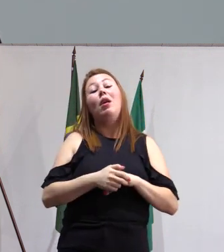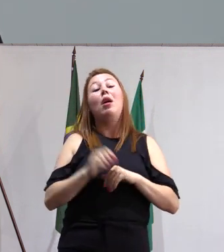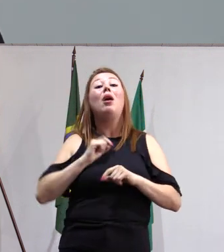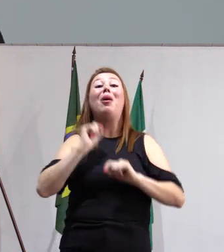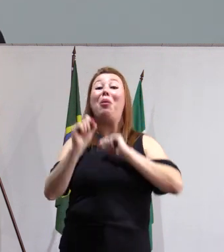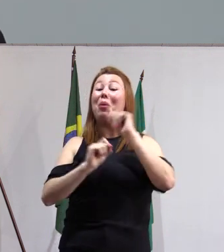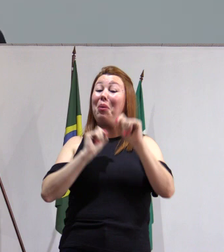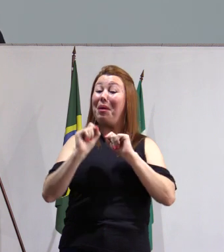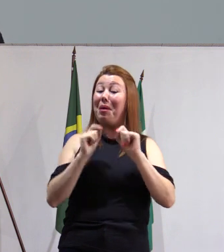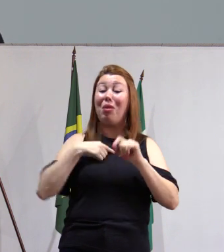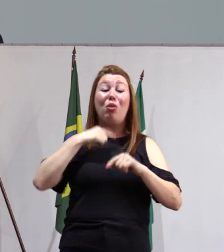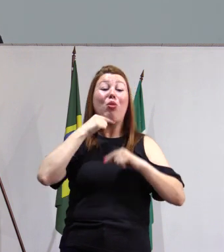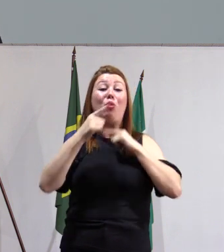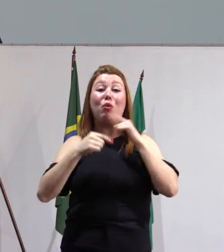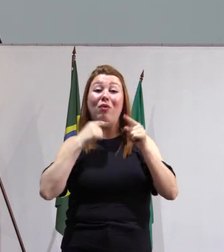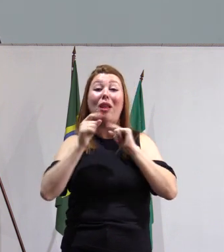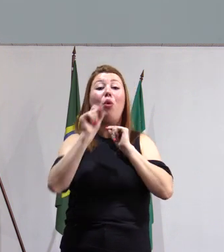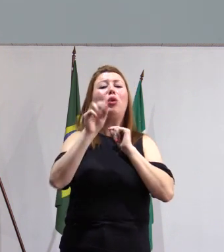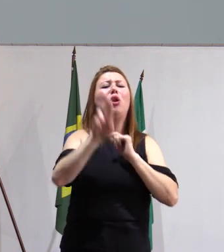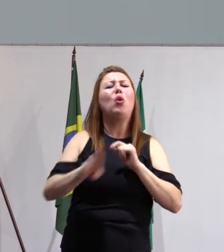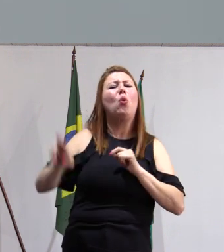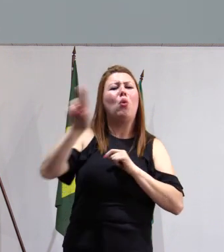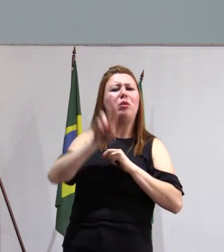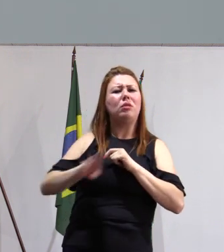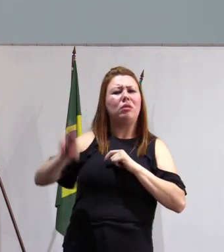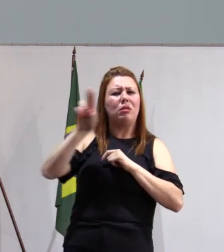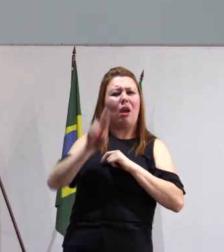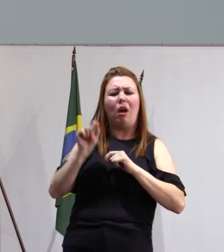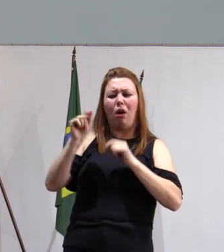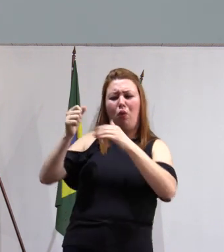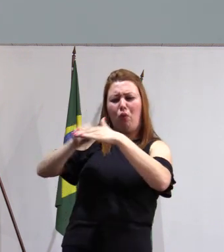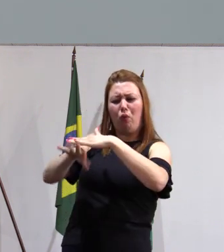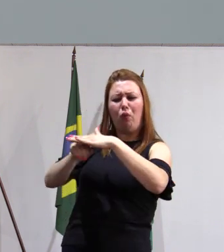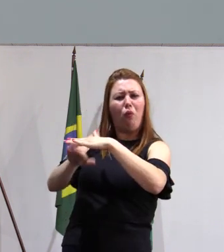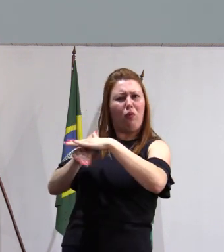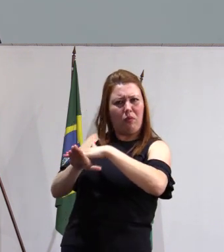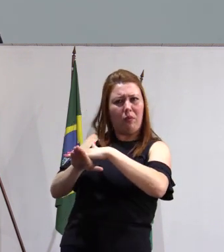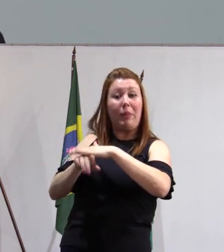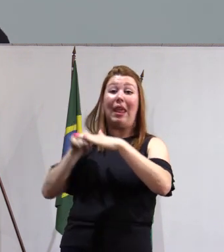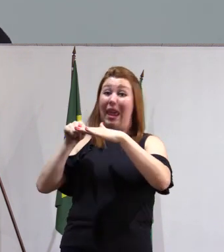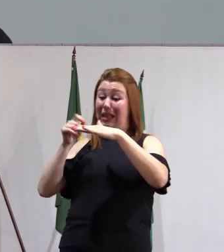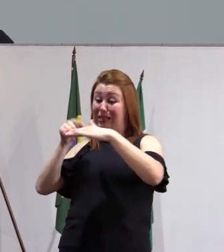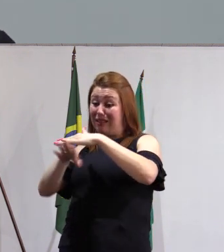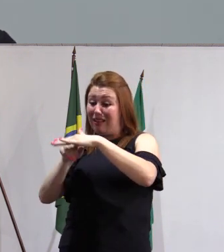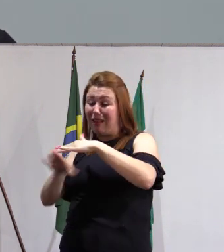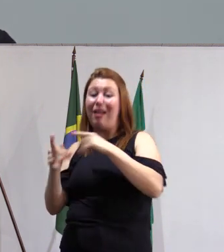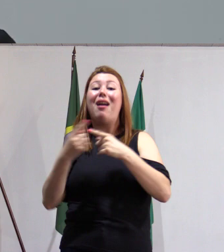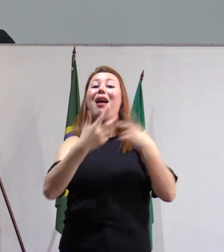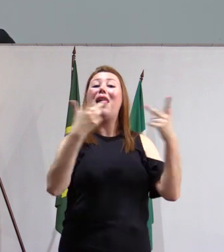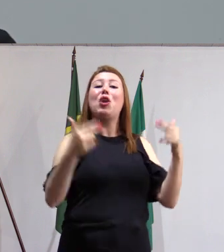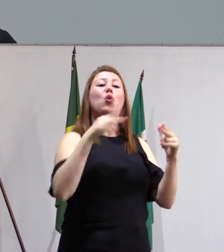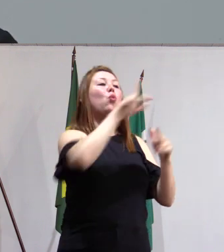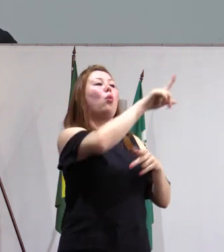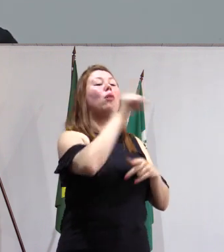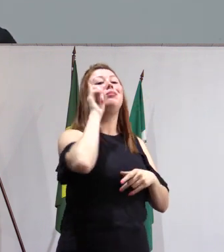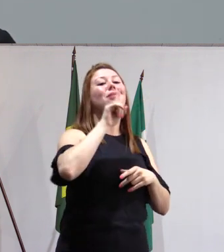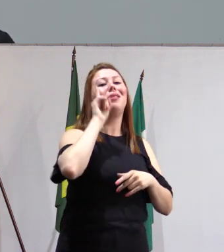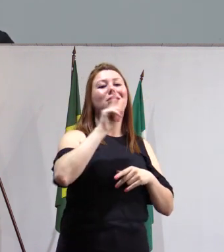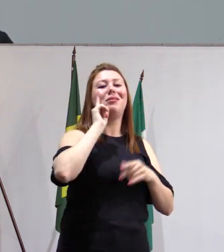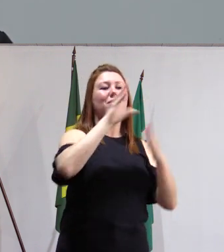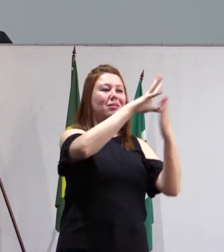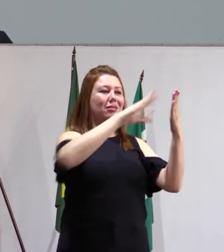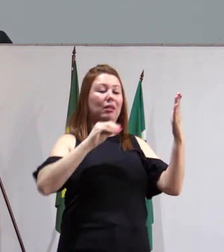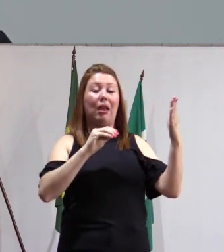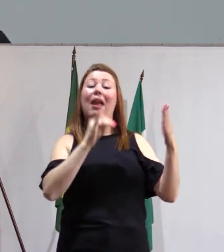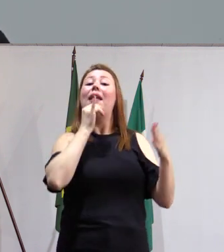desse fundo e o uso do fundo. Tá? Esse fundo segue um modelo americano, inglês, de fundos patrimoniais que rendem dinheiro